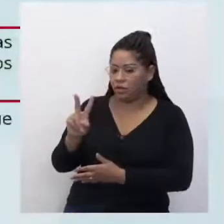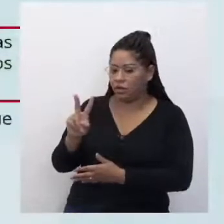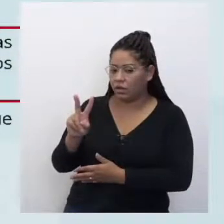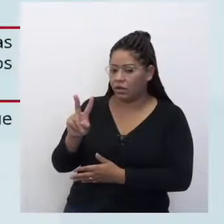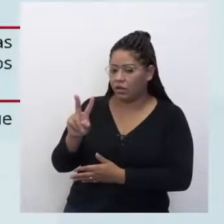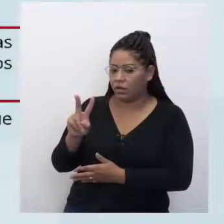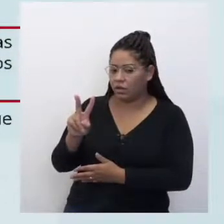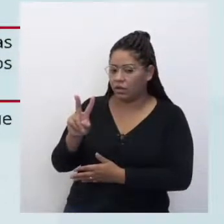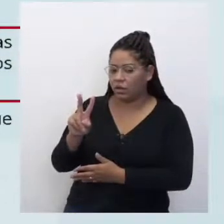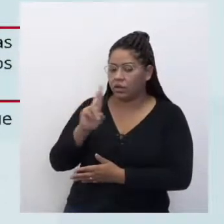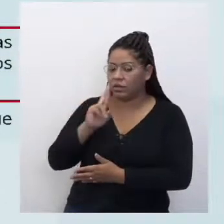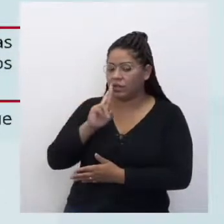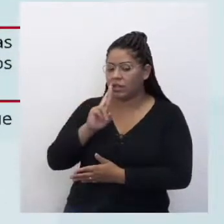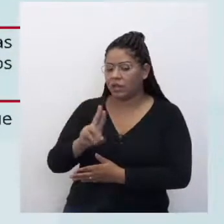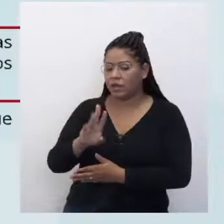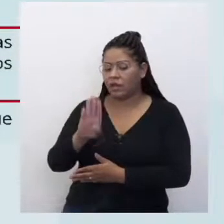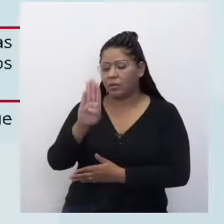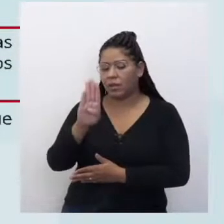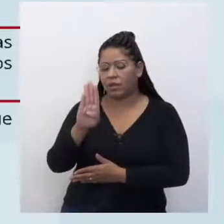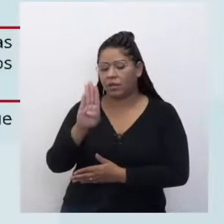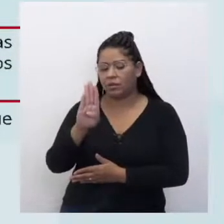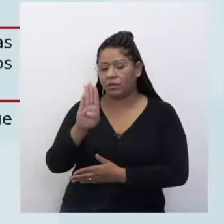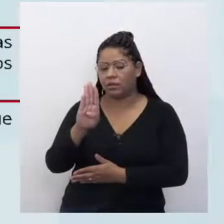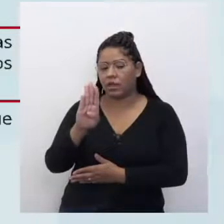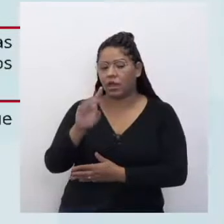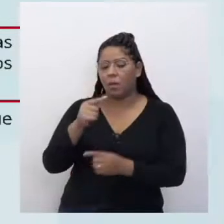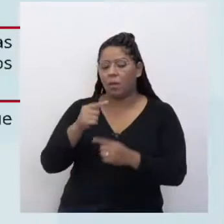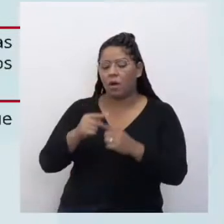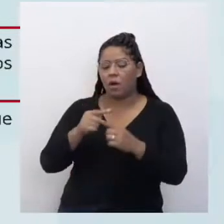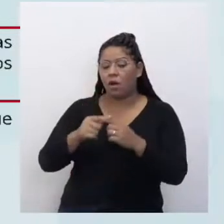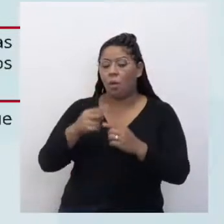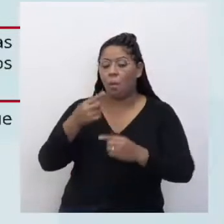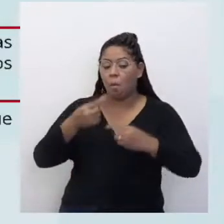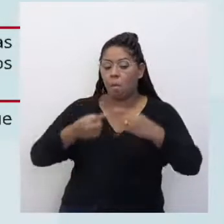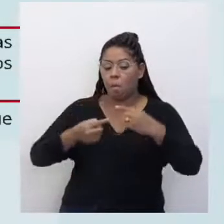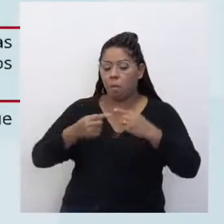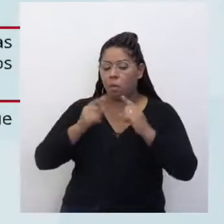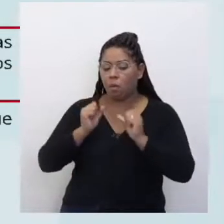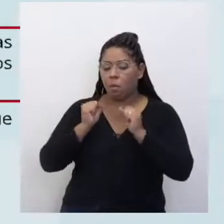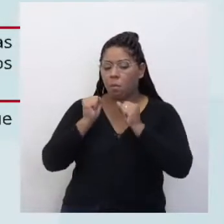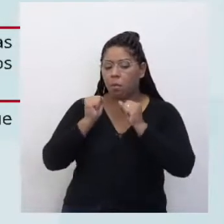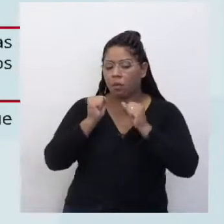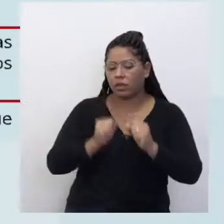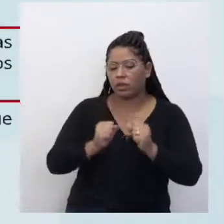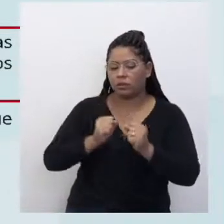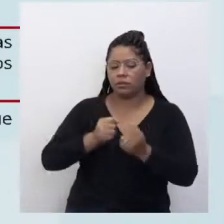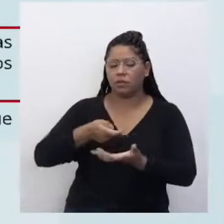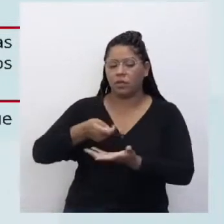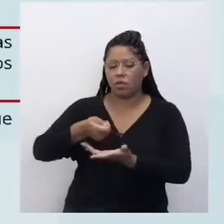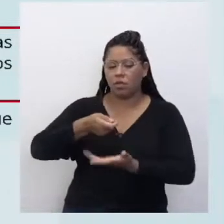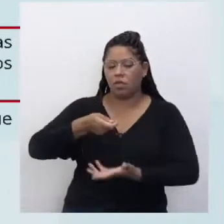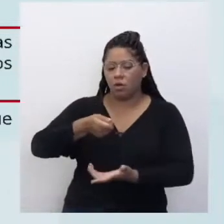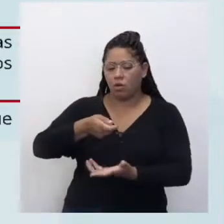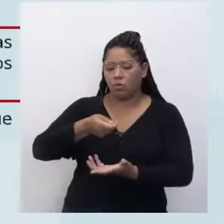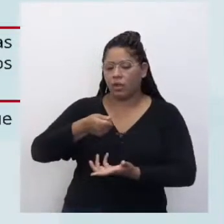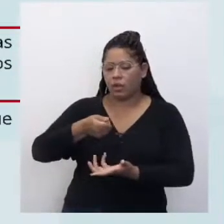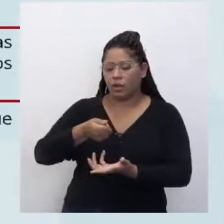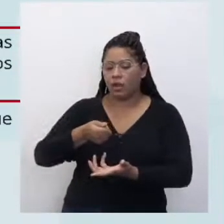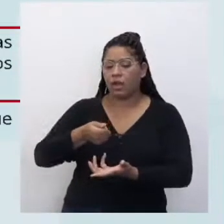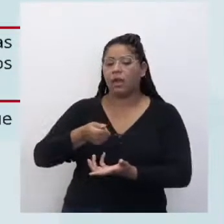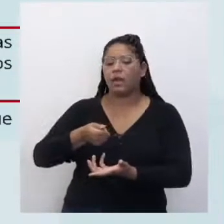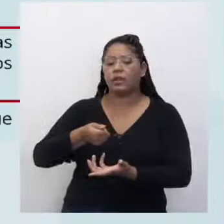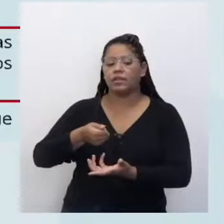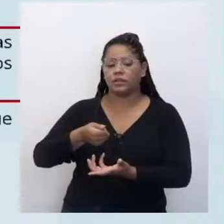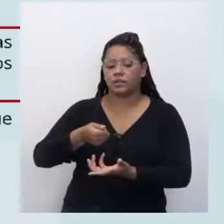alternativa B. Boa parte do poder econômico dos reinos vinha dos lucros das atividades mercantis convertidos